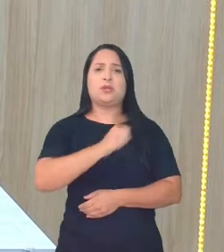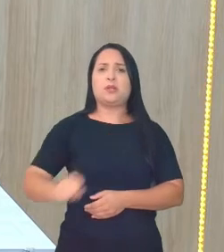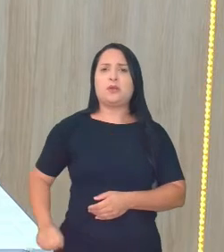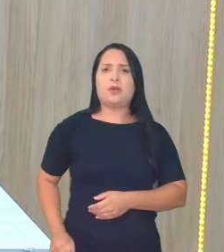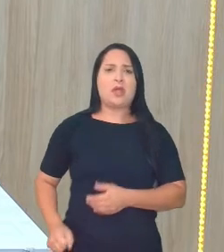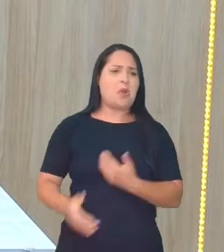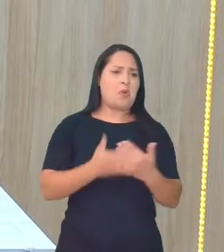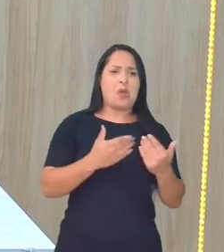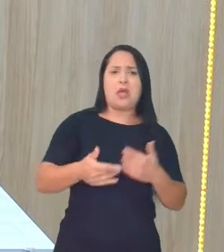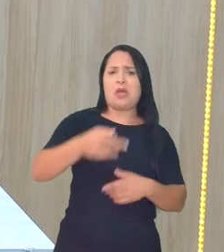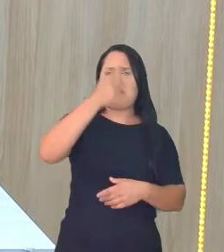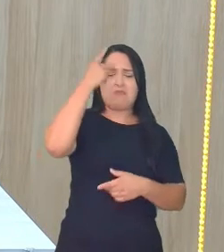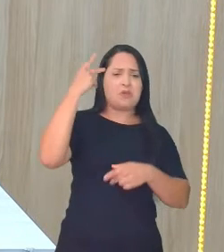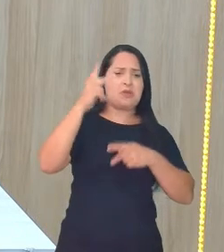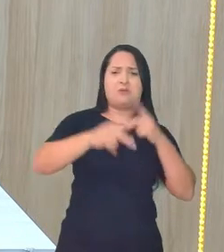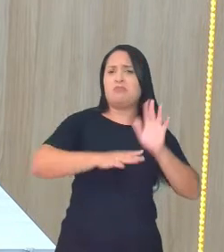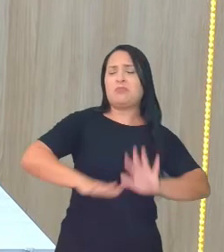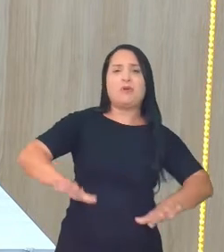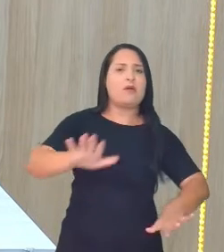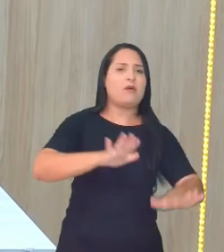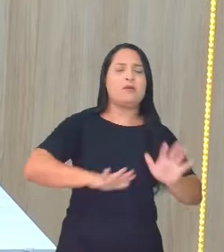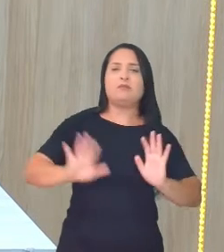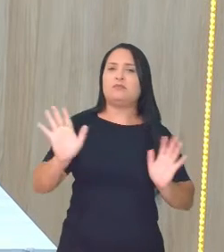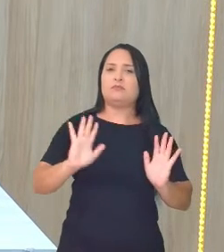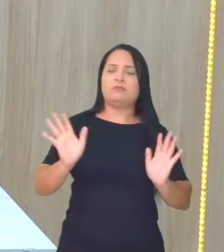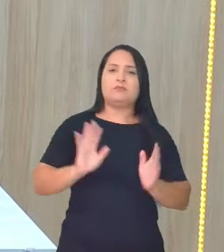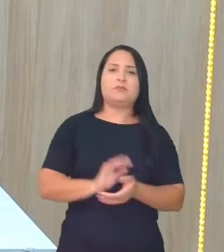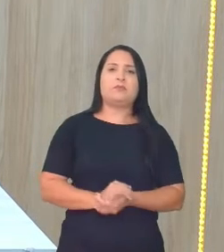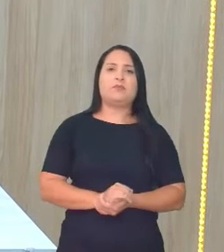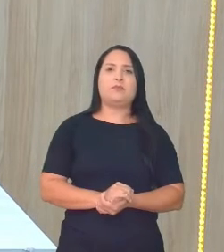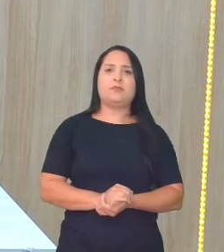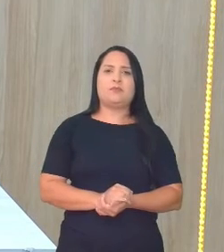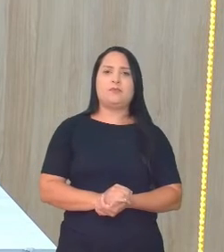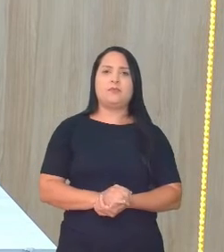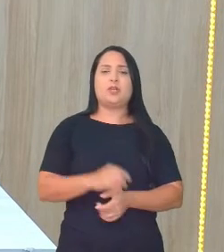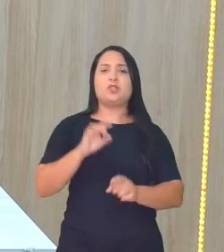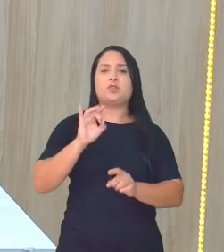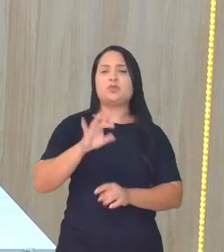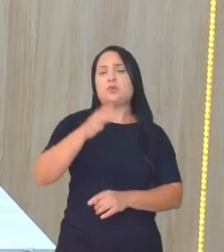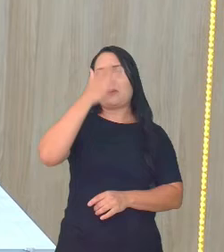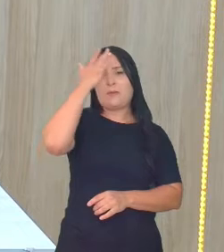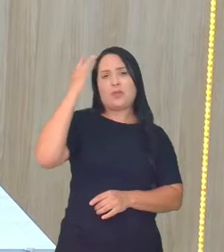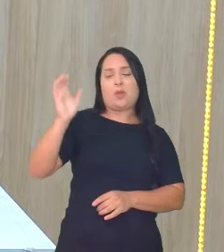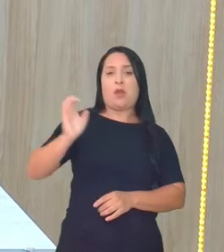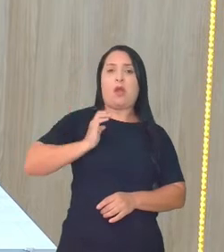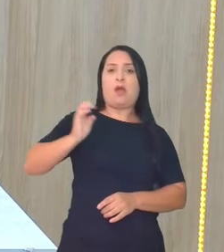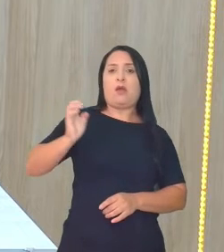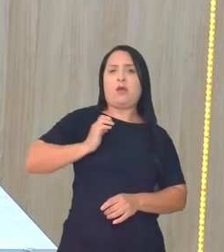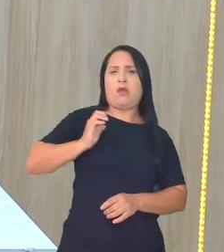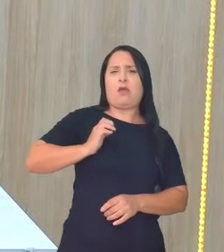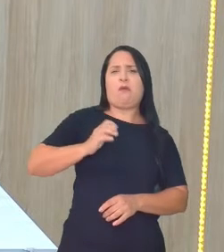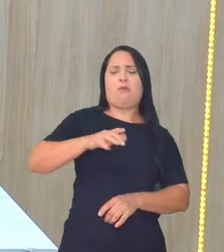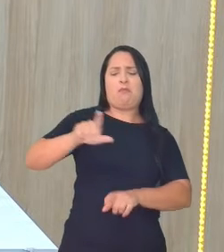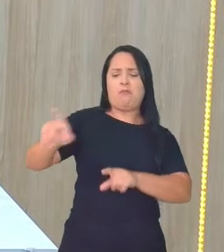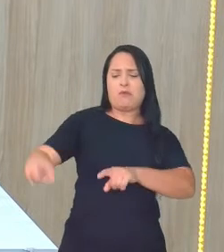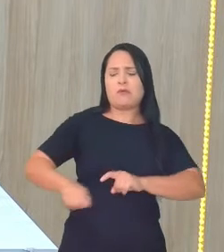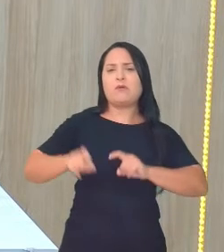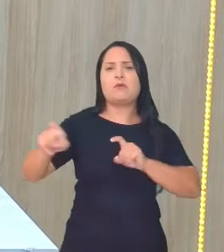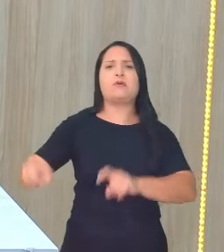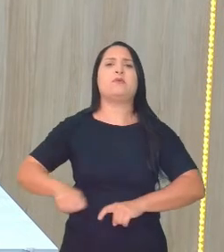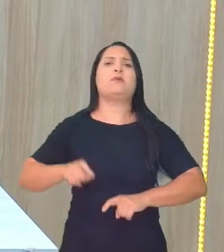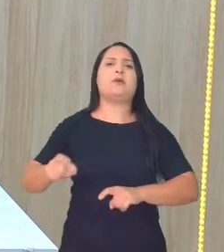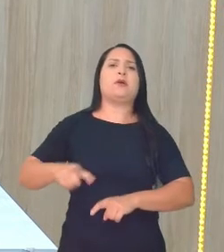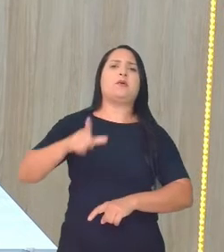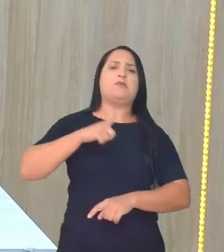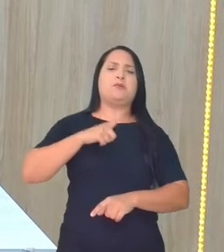professor Gilson, infelizmente, porque só quem tinha, olha, dinheiro, os fazendeiros, né, os